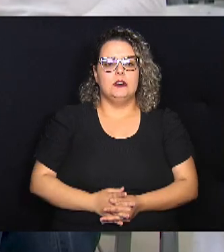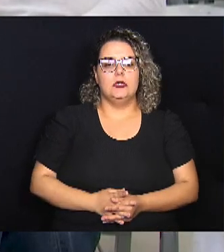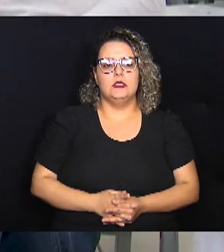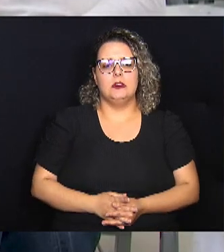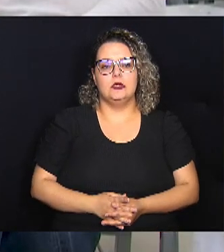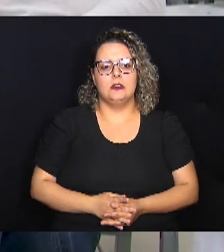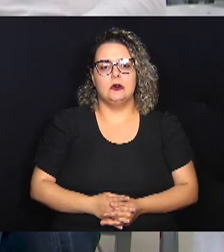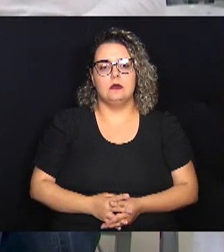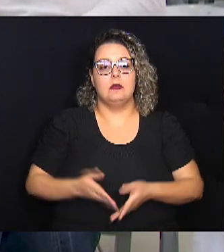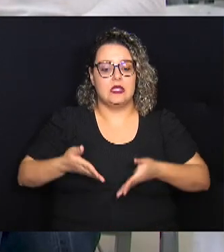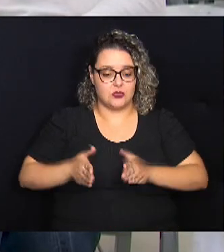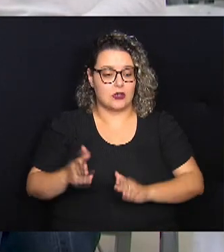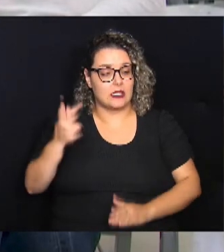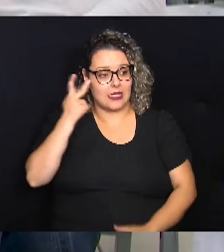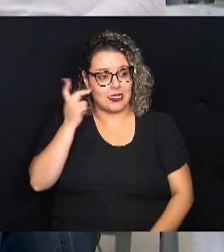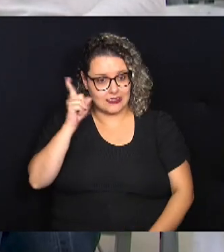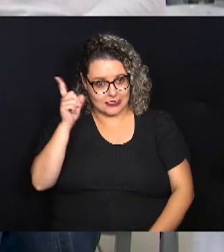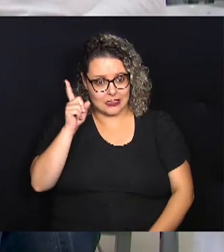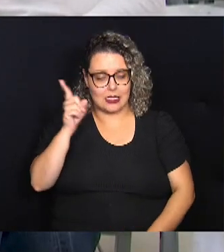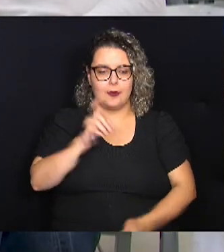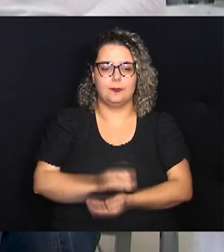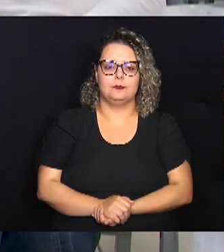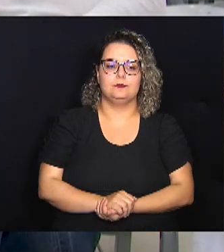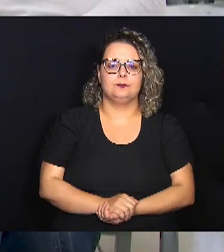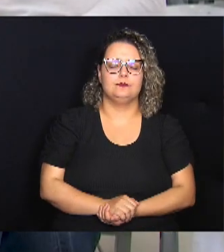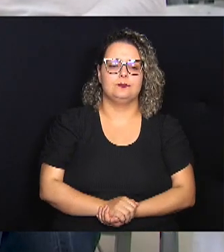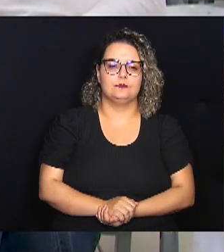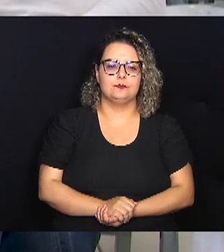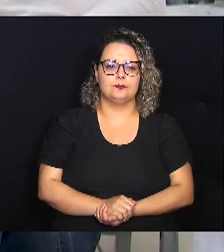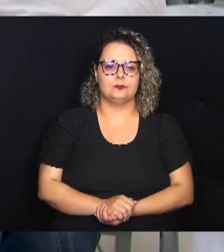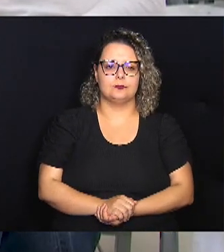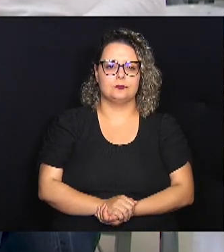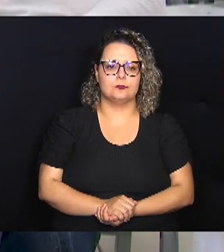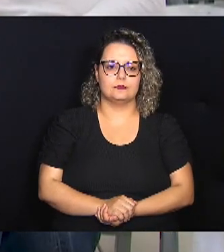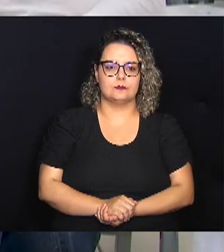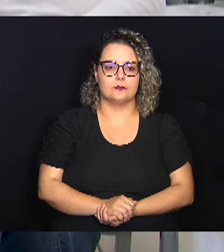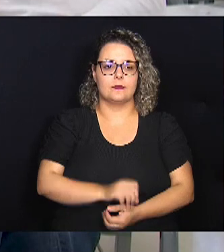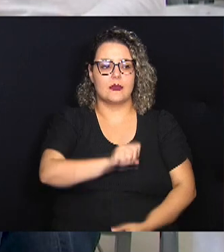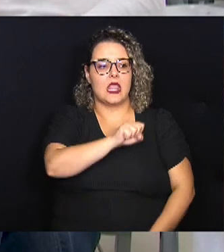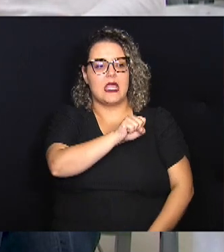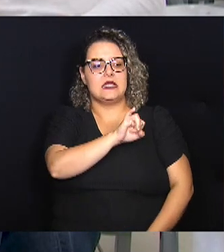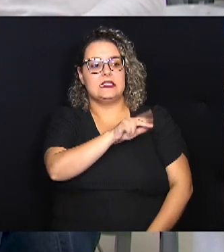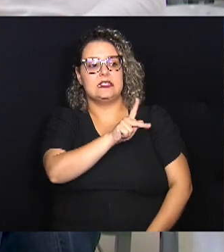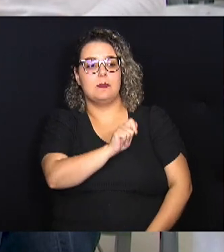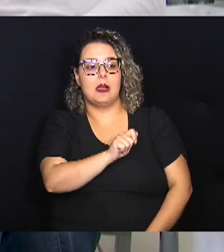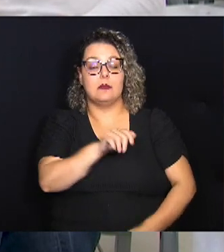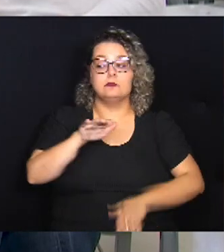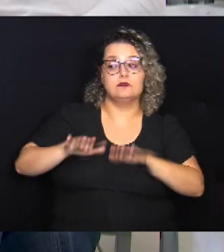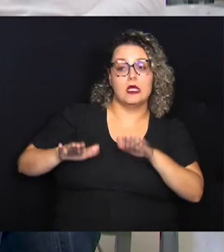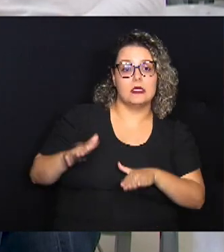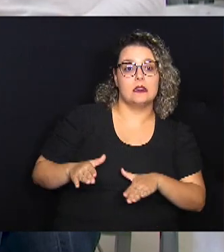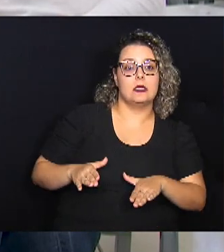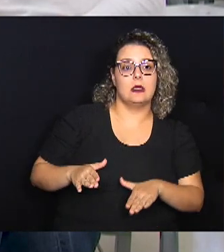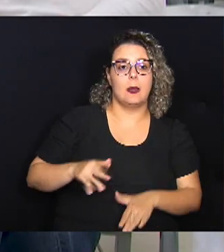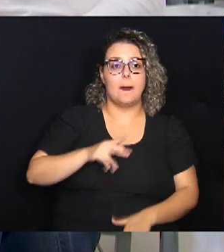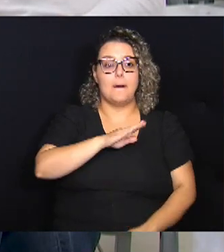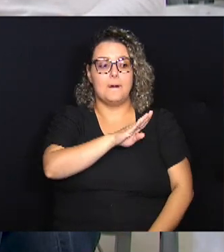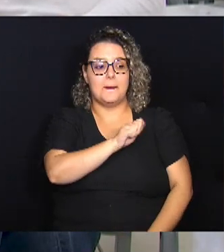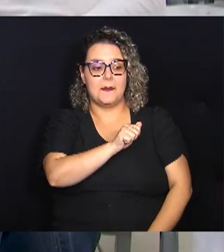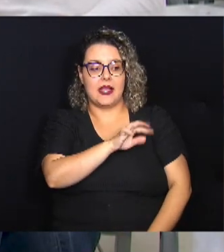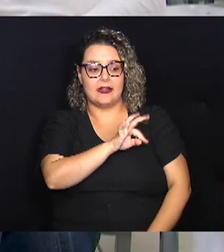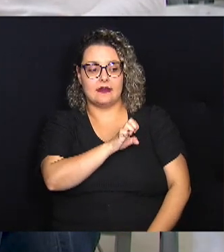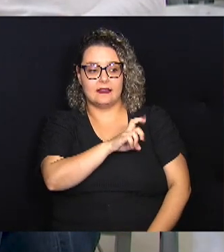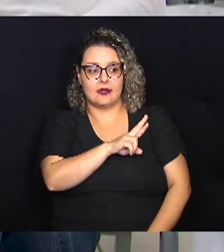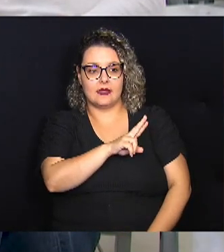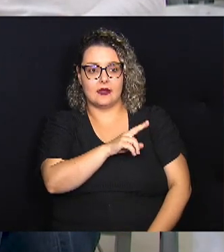mas o paulistano é de fato quem nasce na capital. Se pá, talvez, bater um fio, dar uma telefonada,